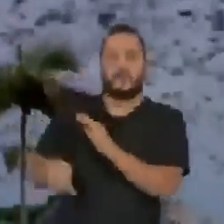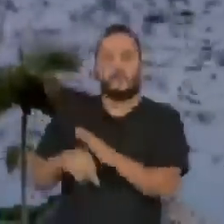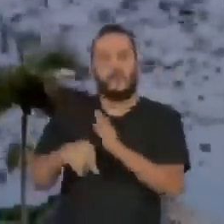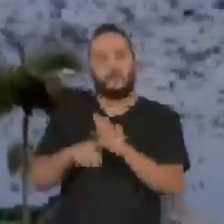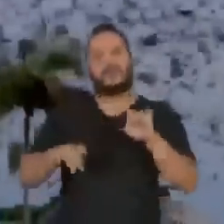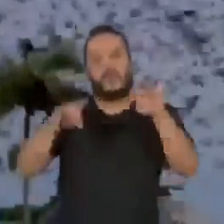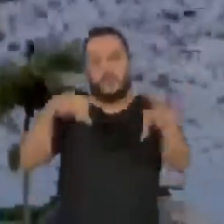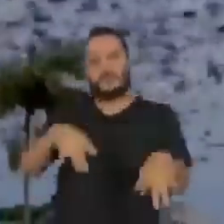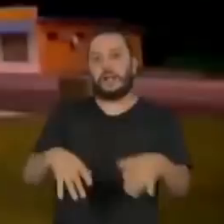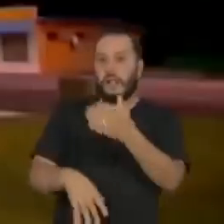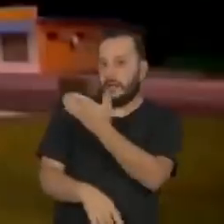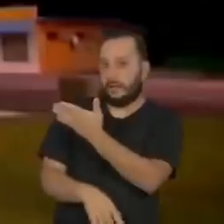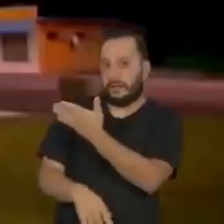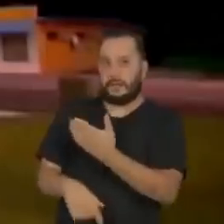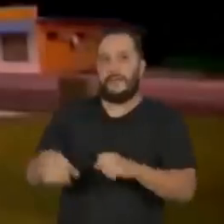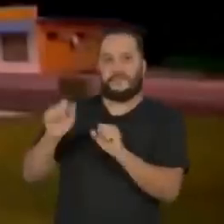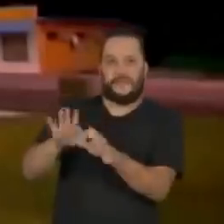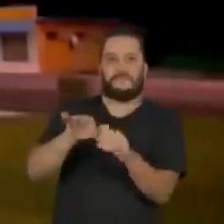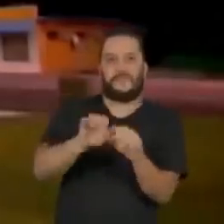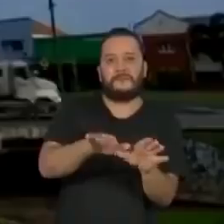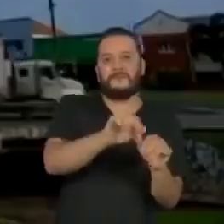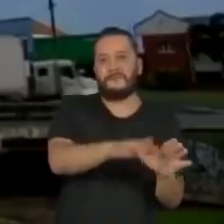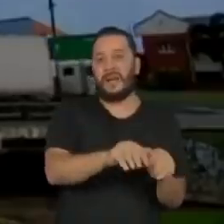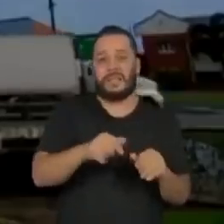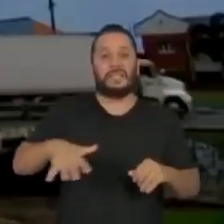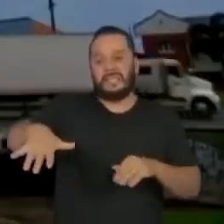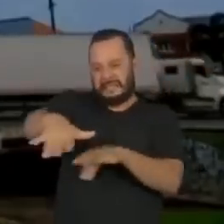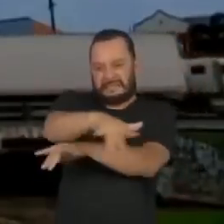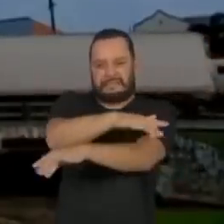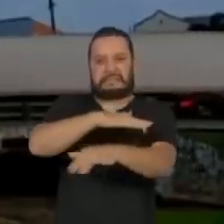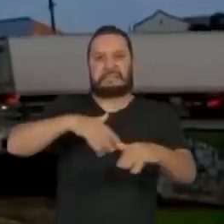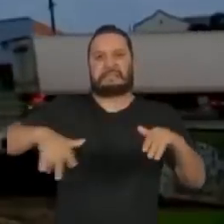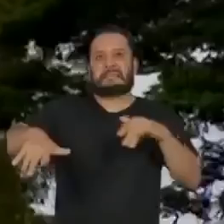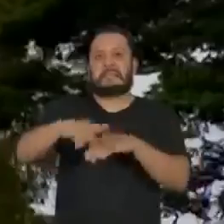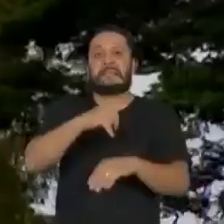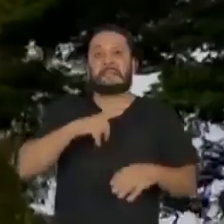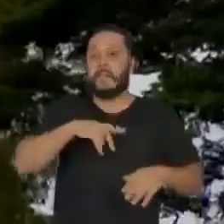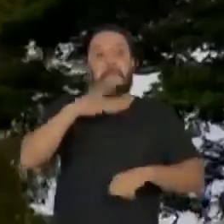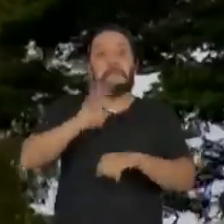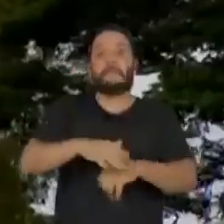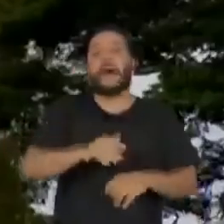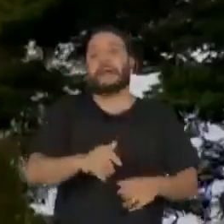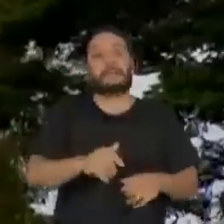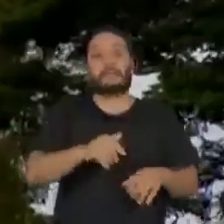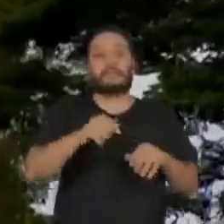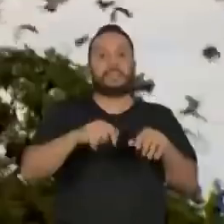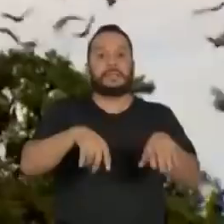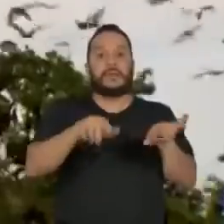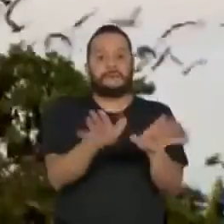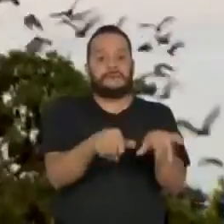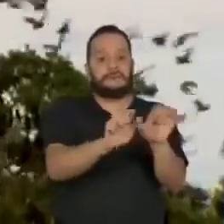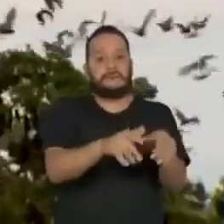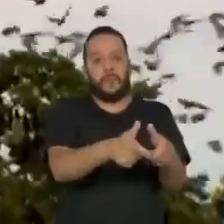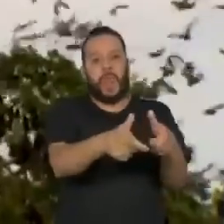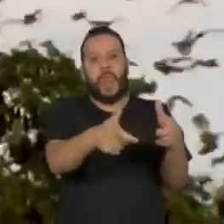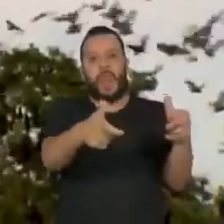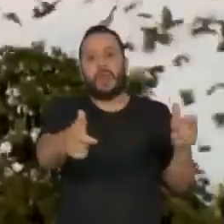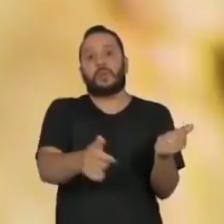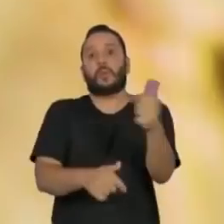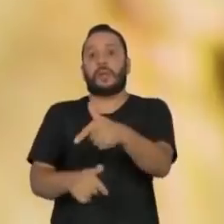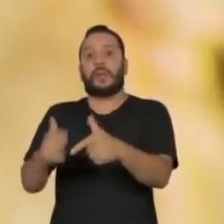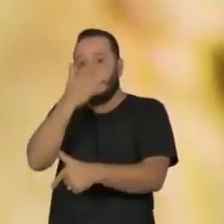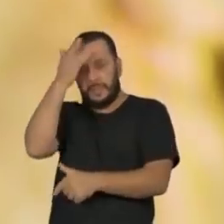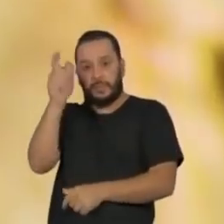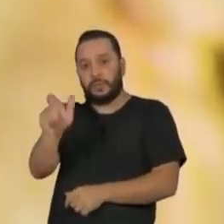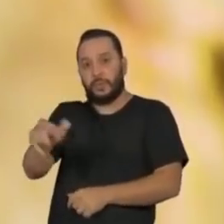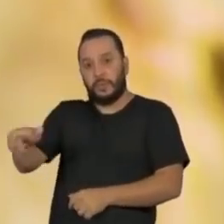de Queensland, na Austrália, e deixaram a pequena cidade com mais morcegos do que seus 4 mil moradores. Os morcegos, também